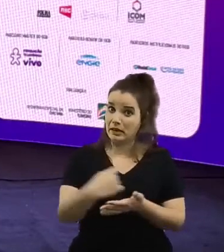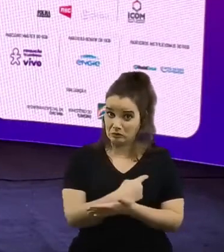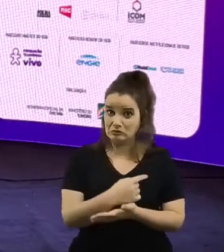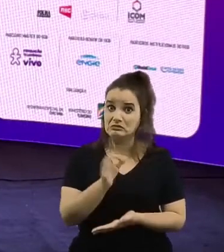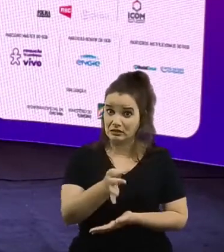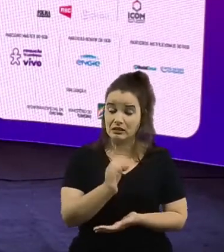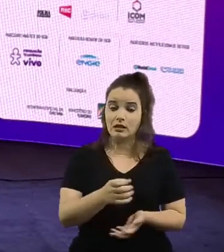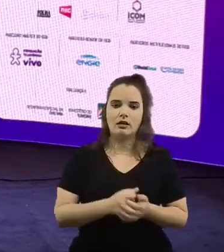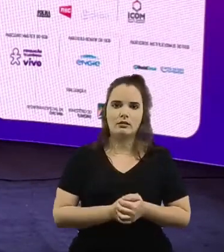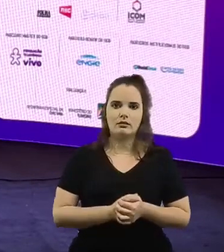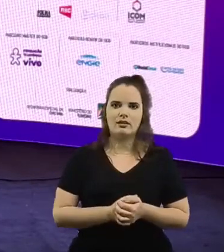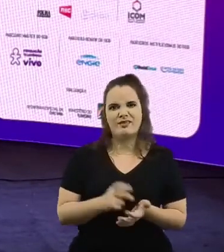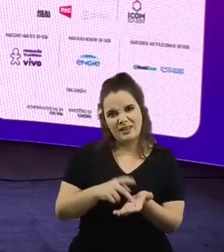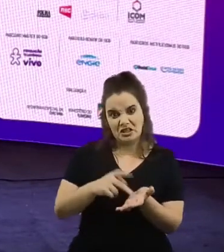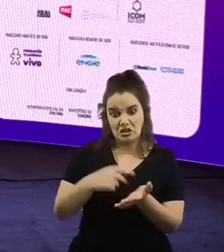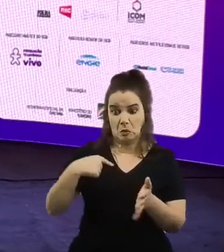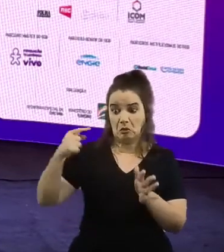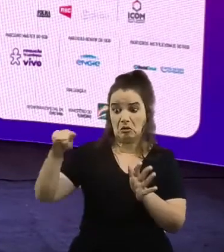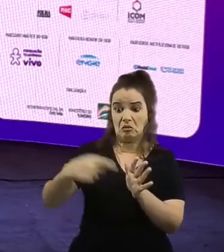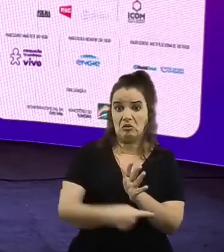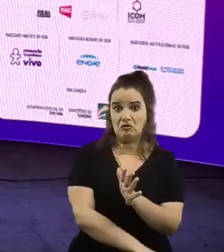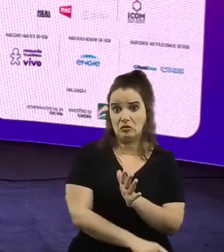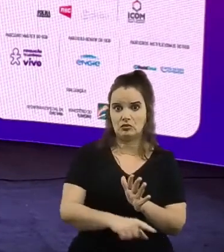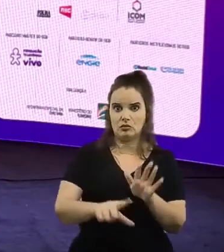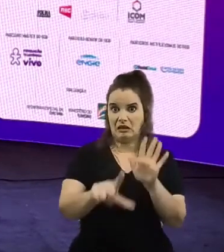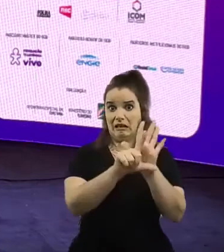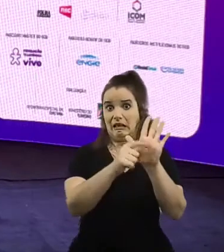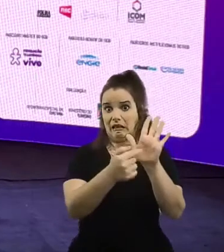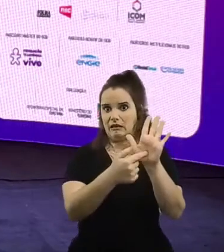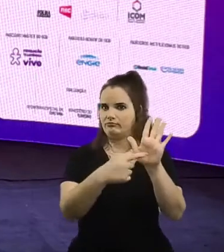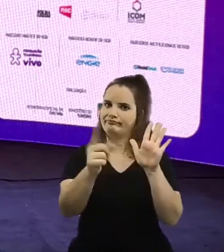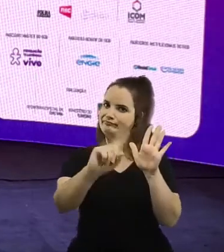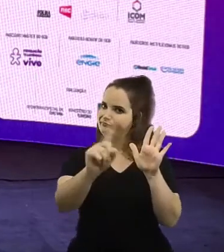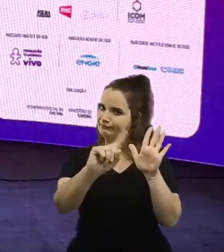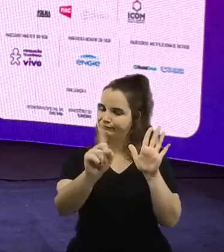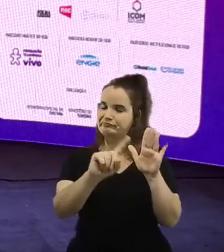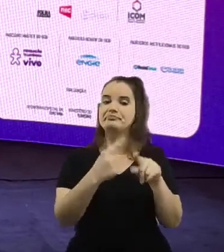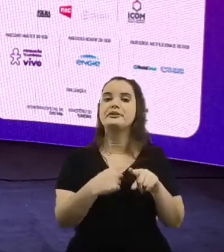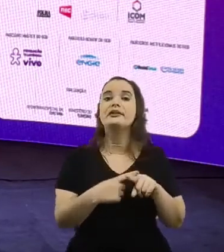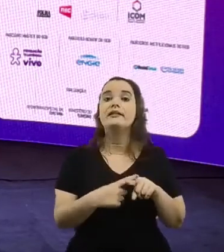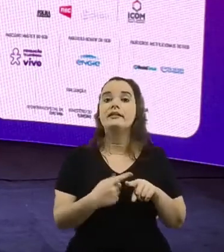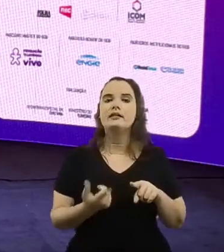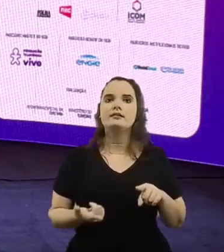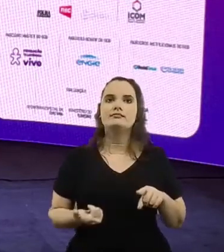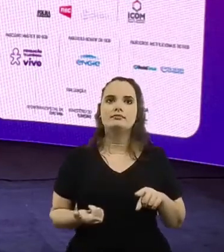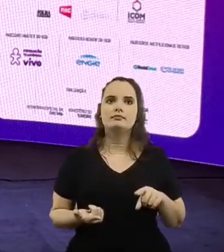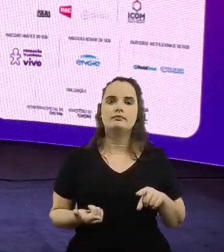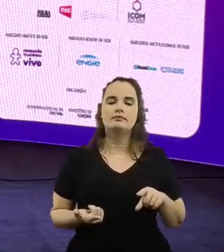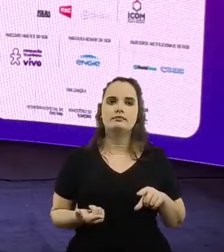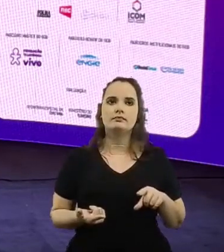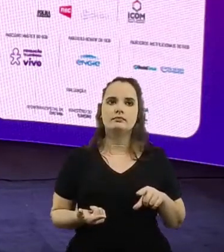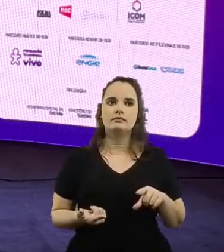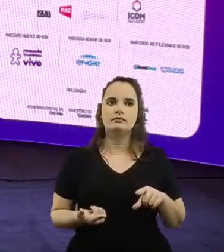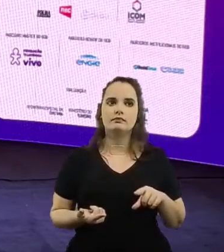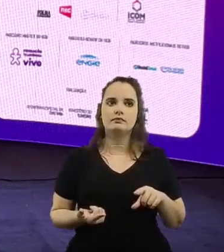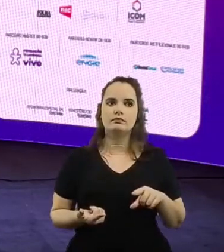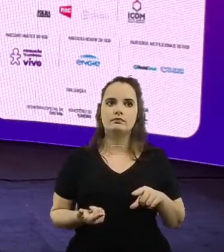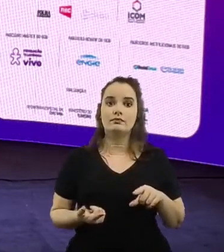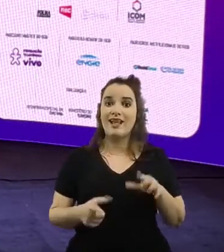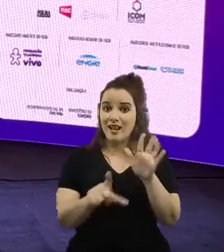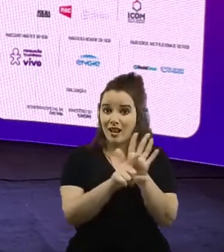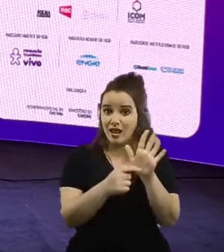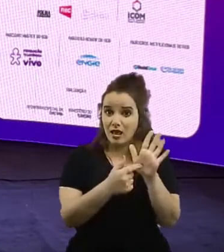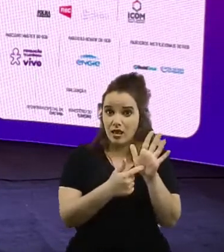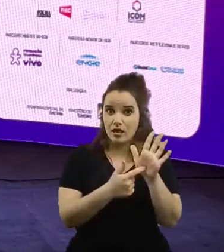entrei muito no tema da LGPD, né? Justamente porque ela não muda